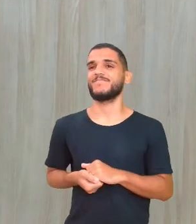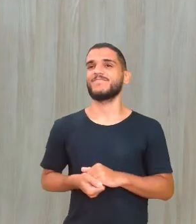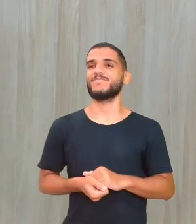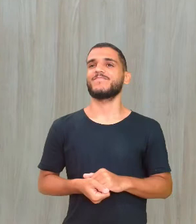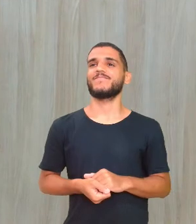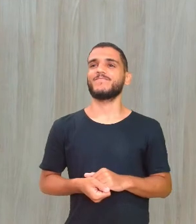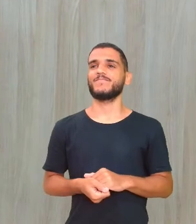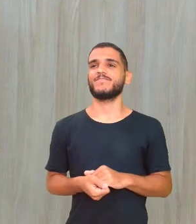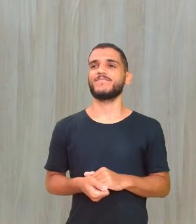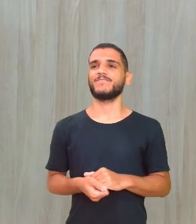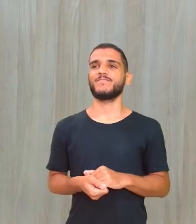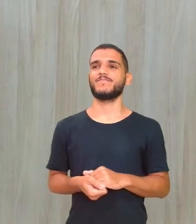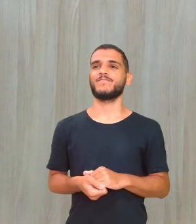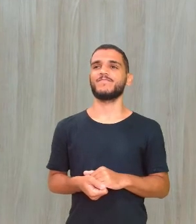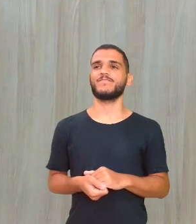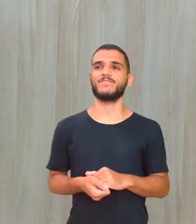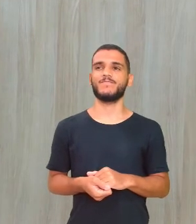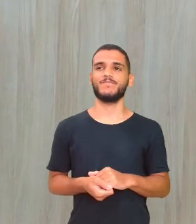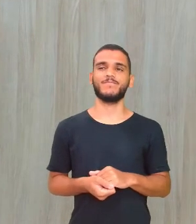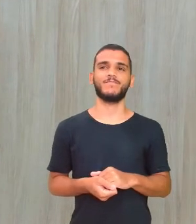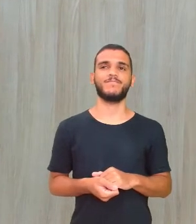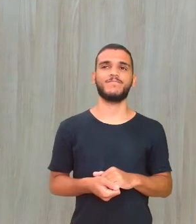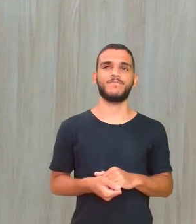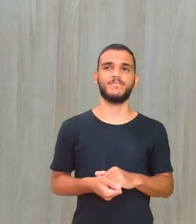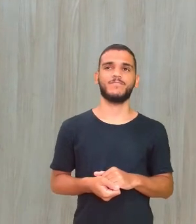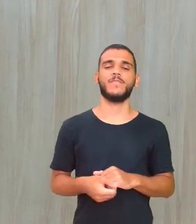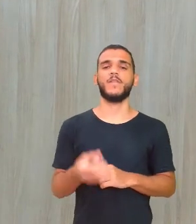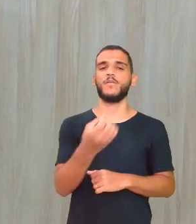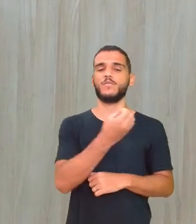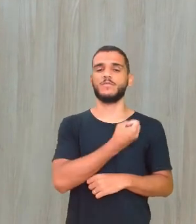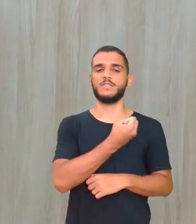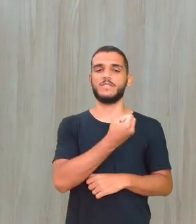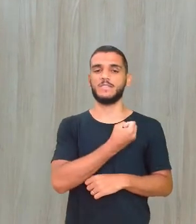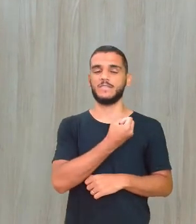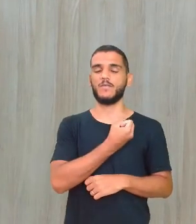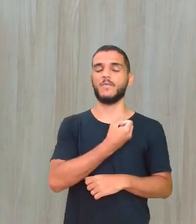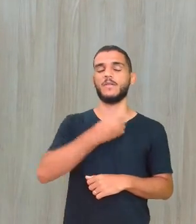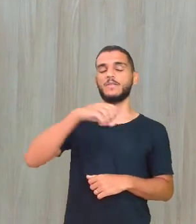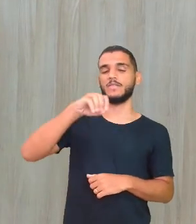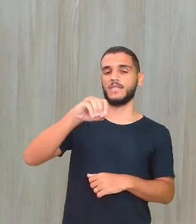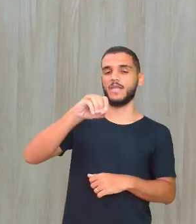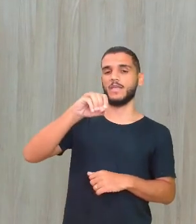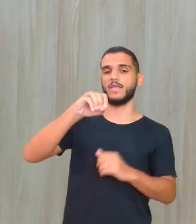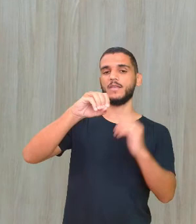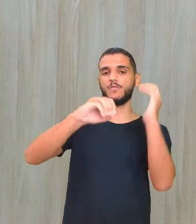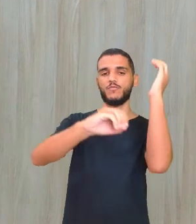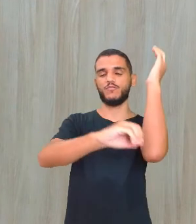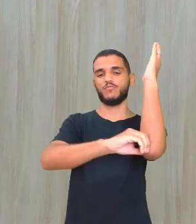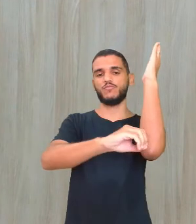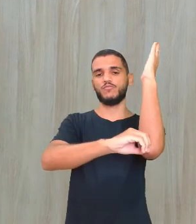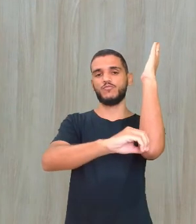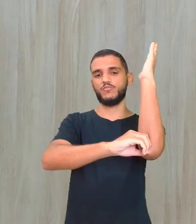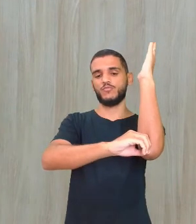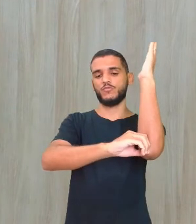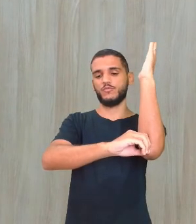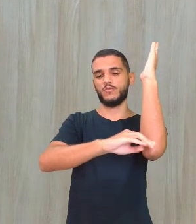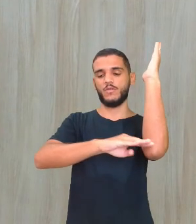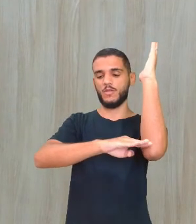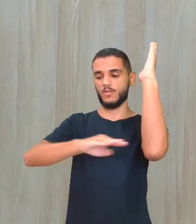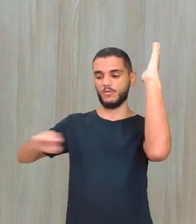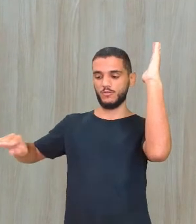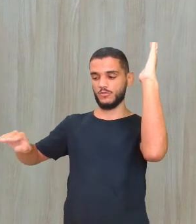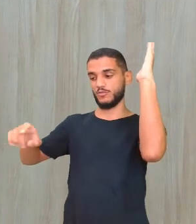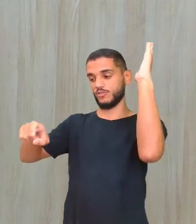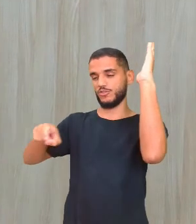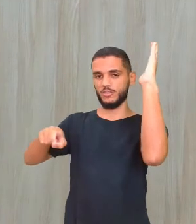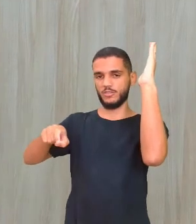eu tenho o 0 no x e o y eu estou no menos 3. Tá,